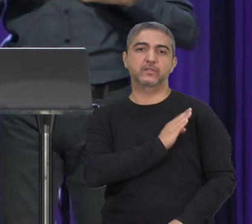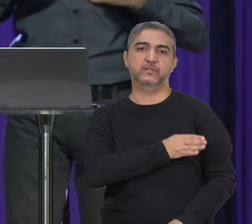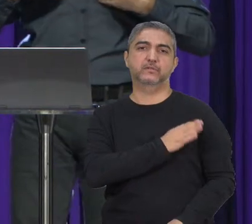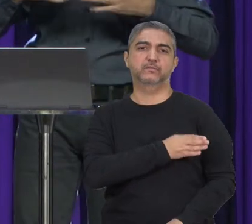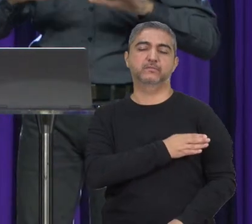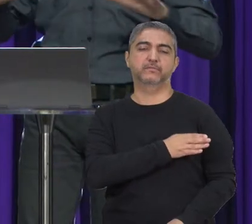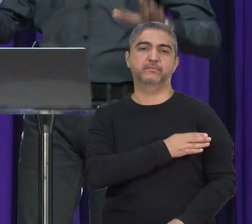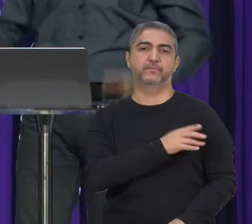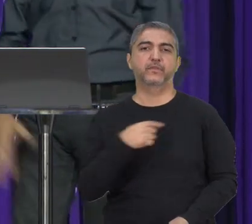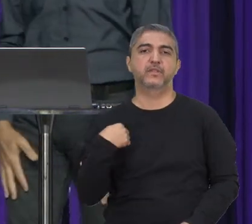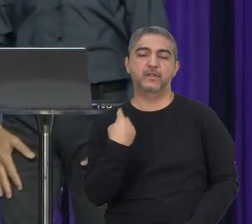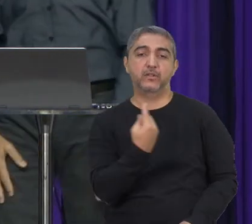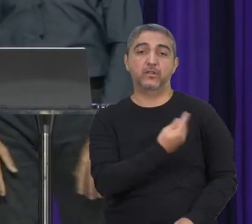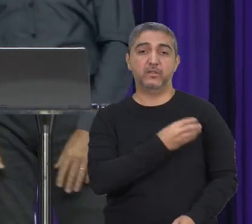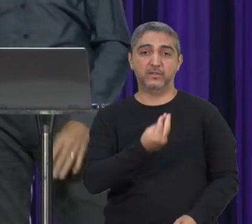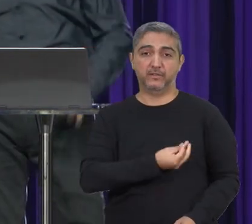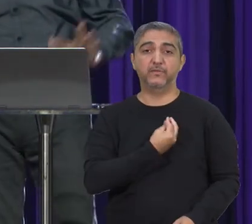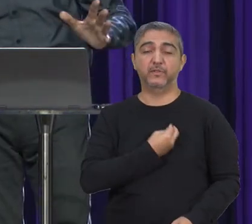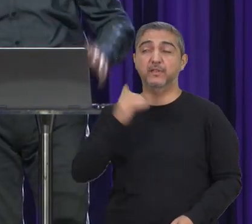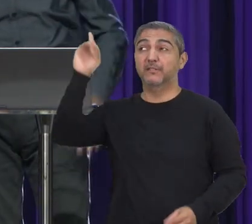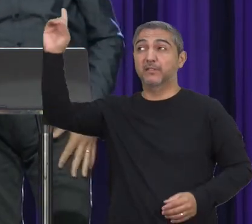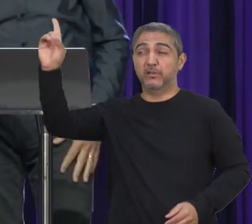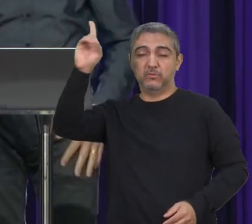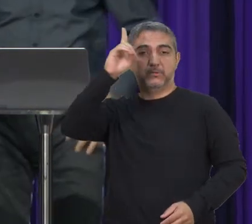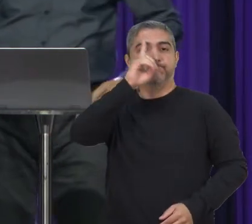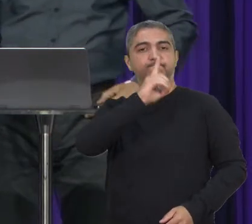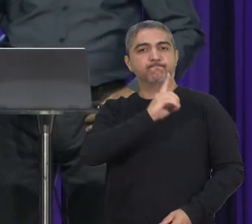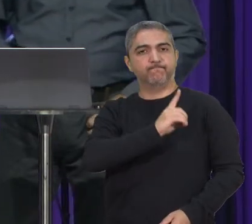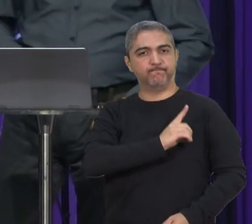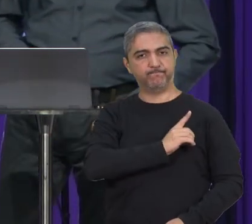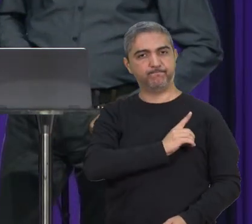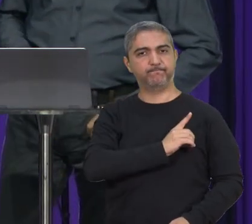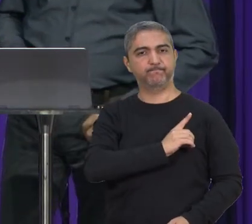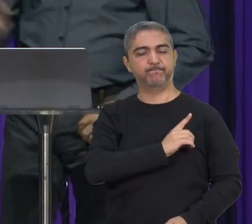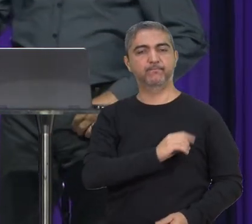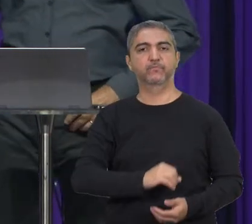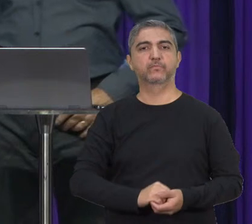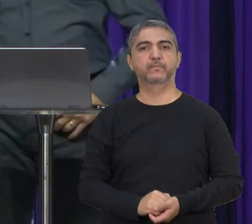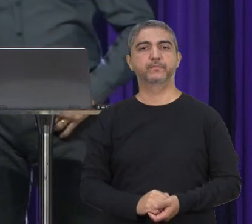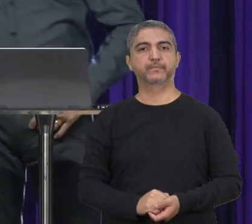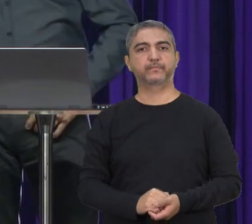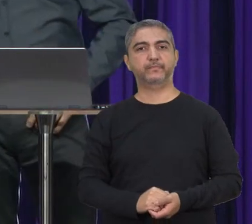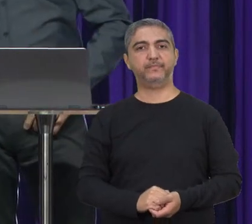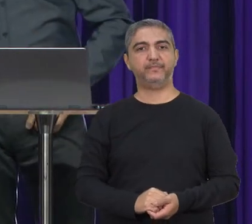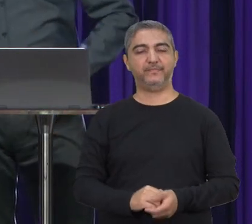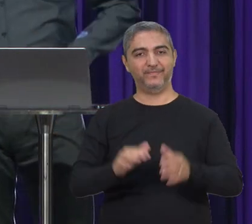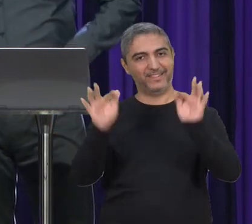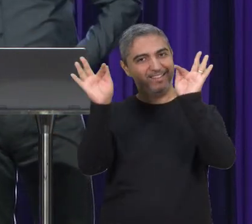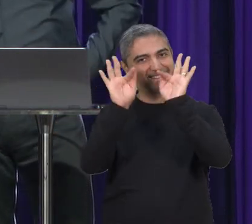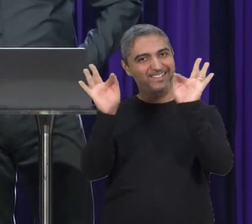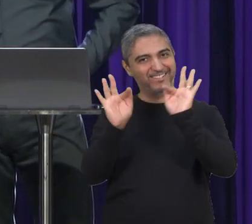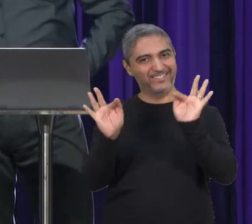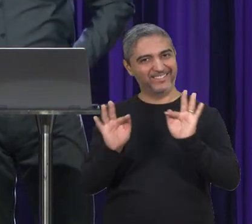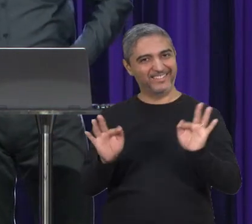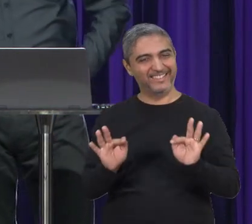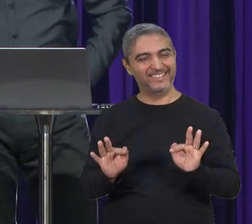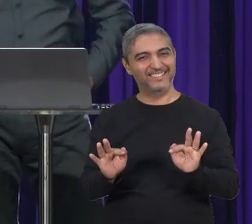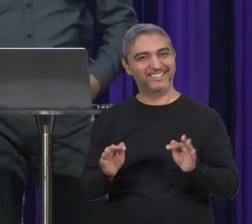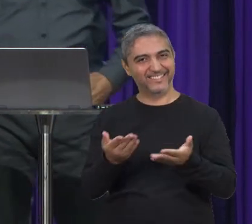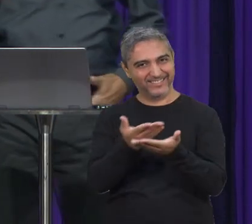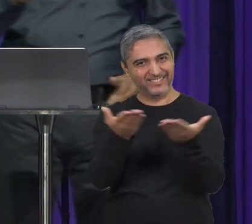nós. Ok? Muito bem. Está feliz de saber que você tem uma qualidade